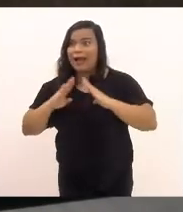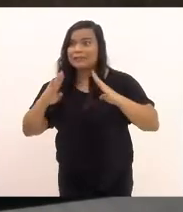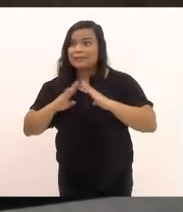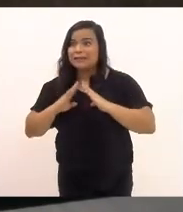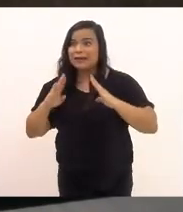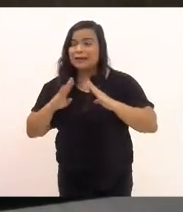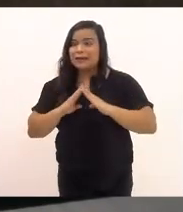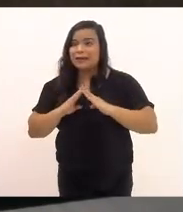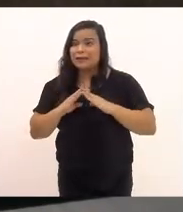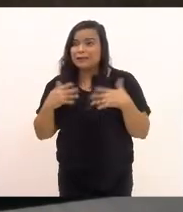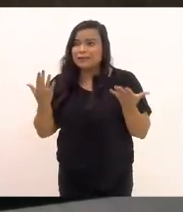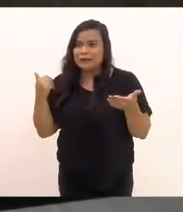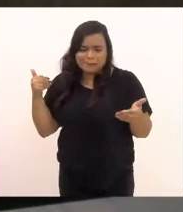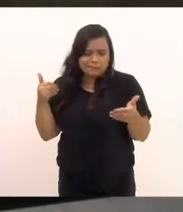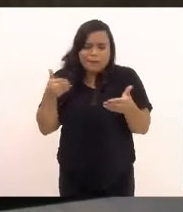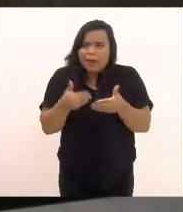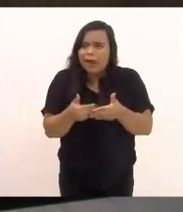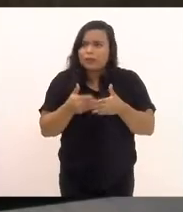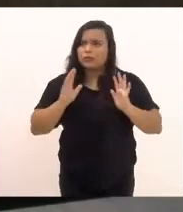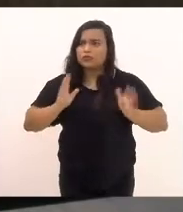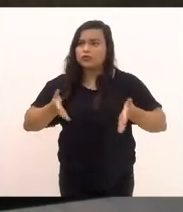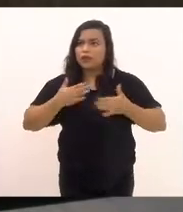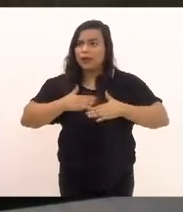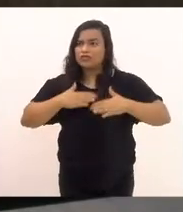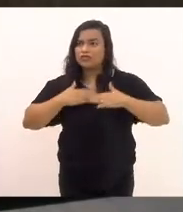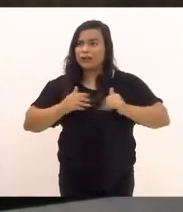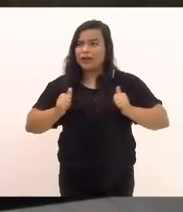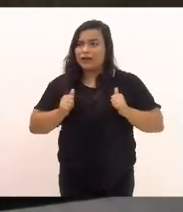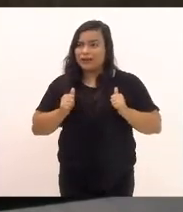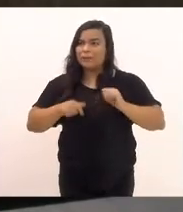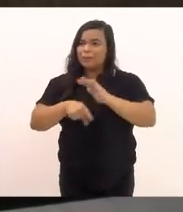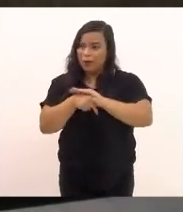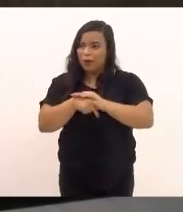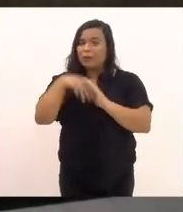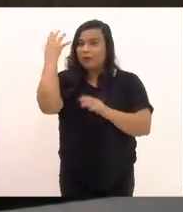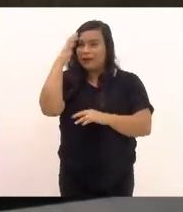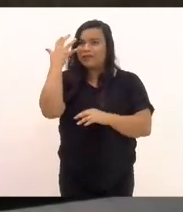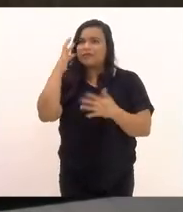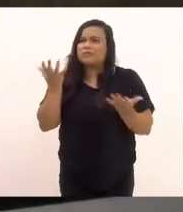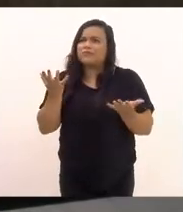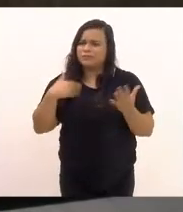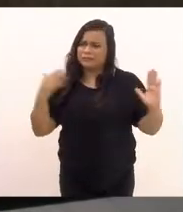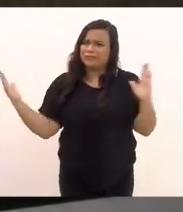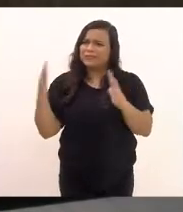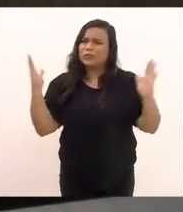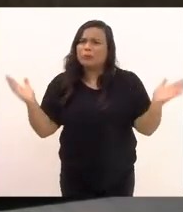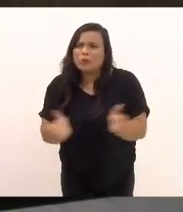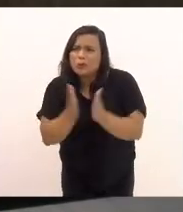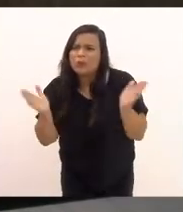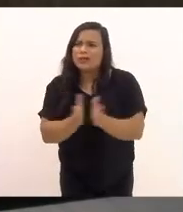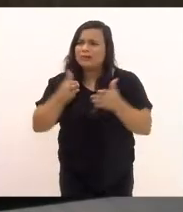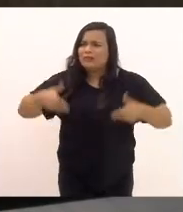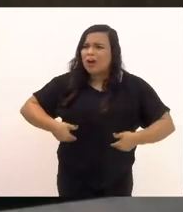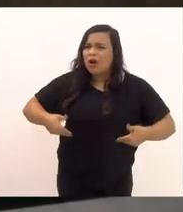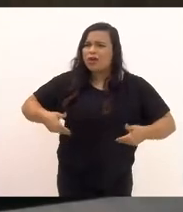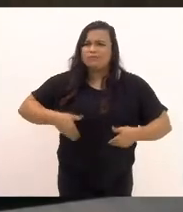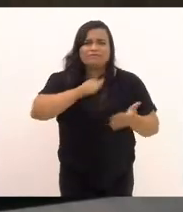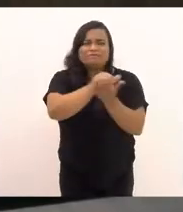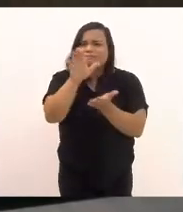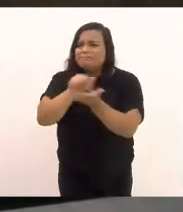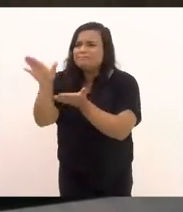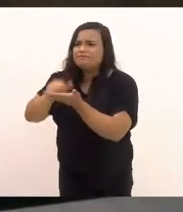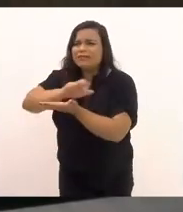já próximo ao recesso. Então, nesse período de extrema pobreza, de fome, de desemprego, em que a gente